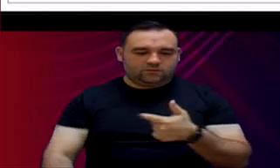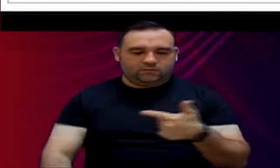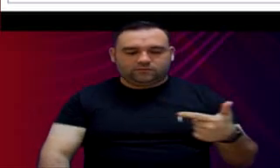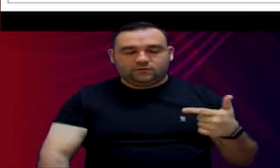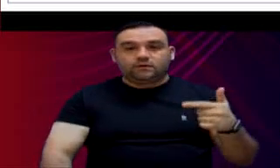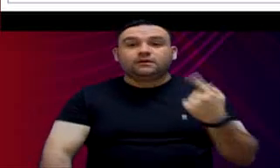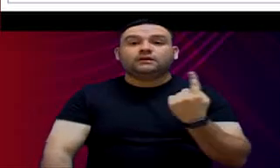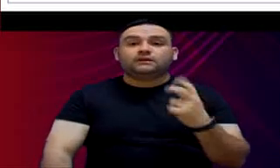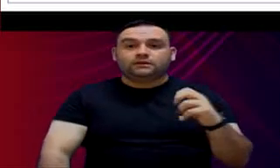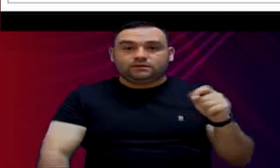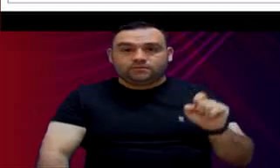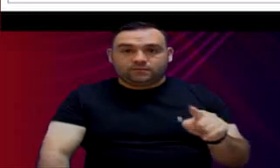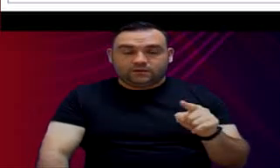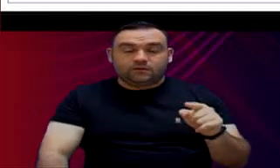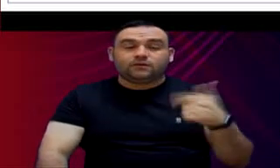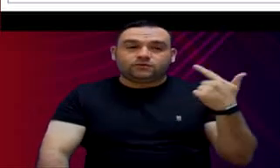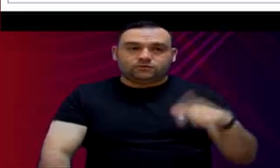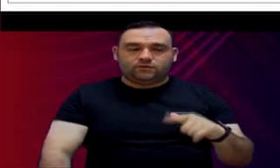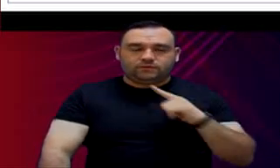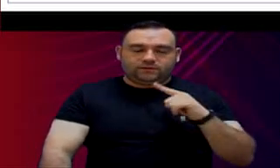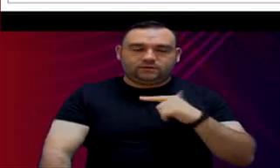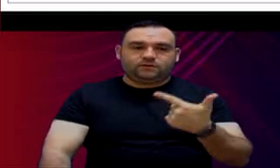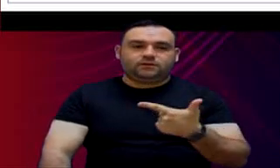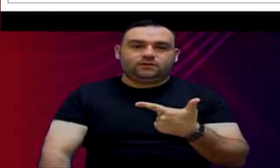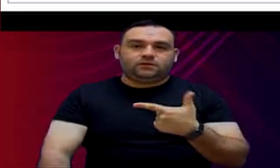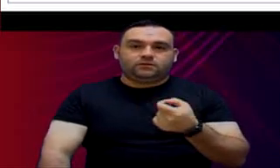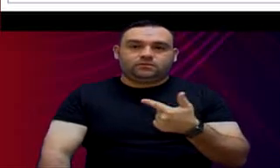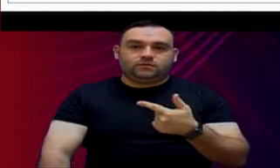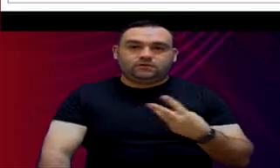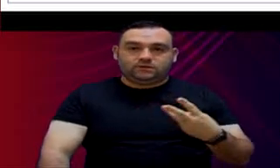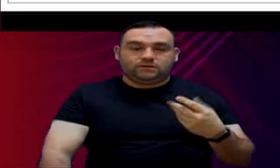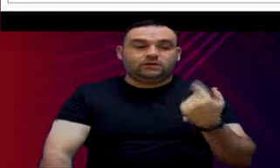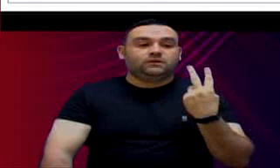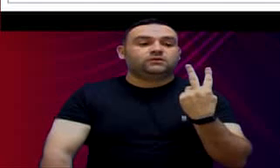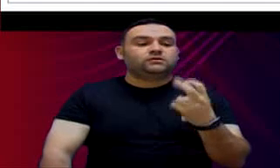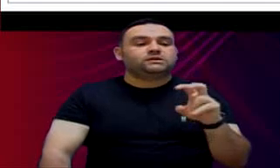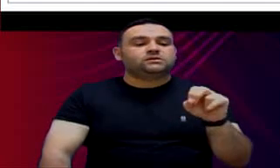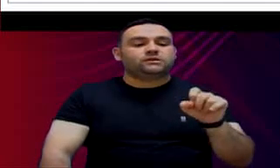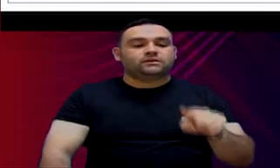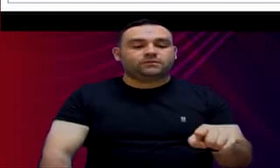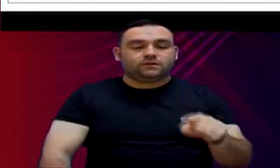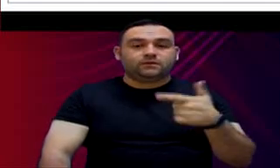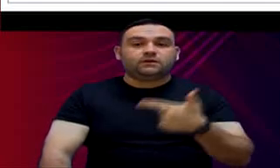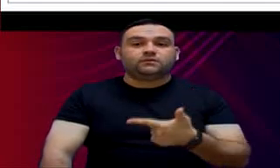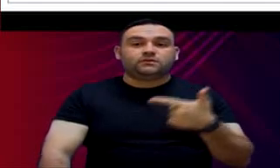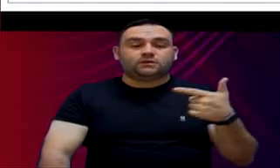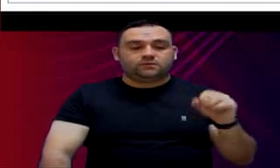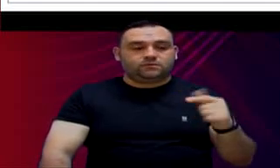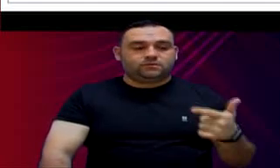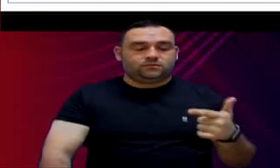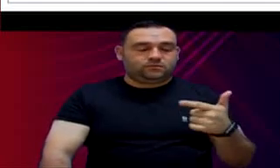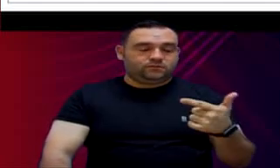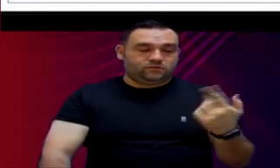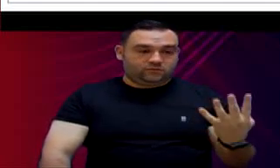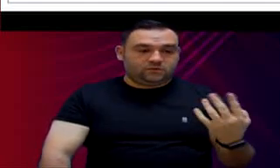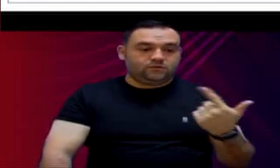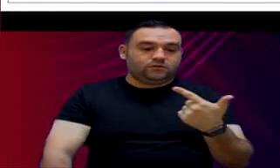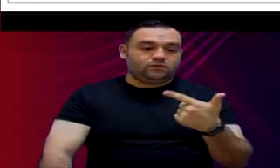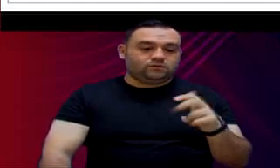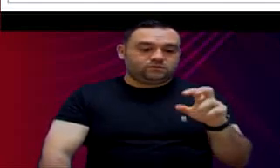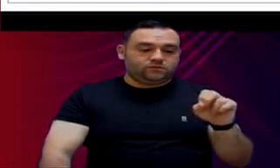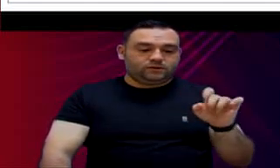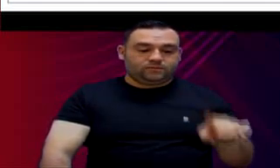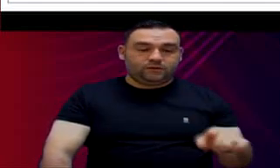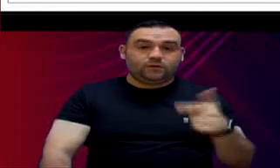15 mil recirmativa para 2023 250 mil 2024 250 mil